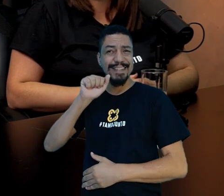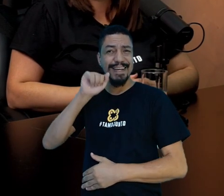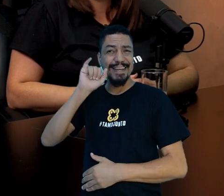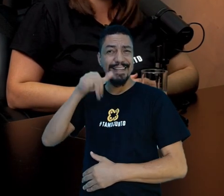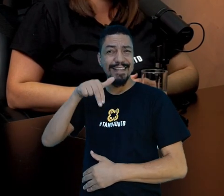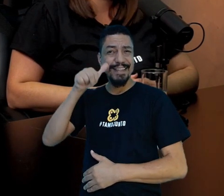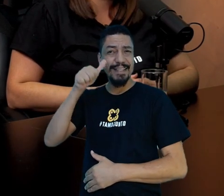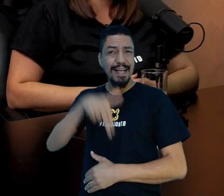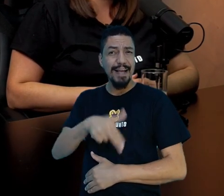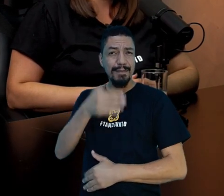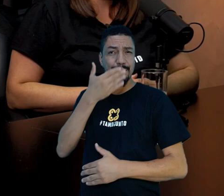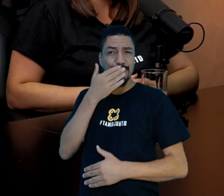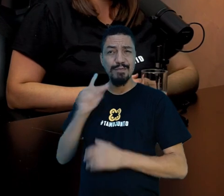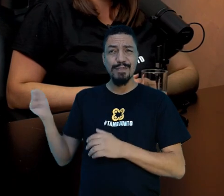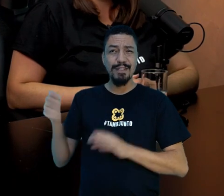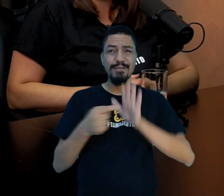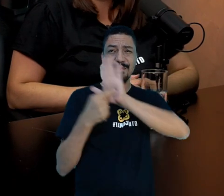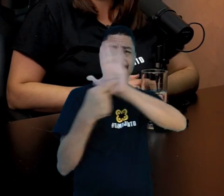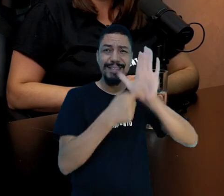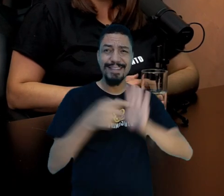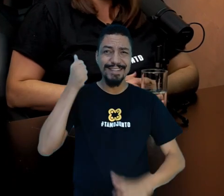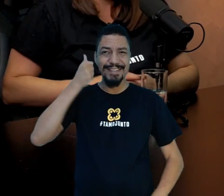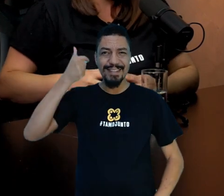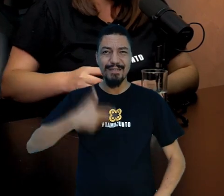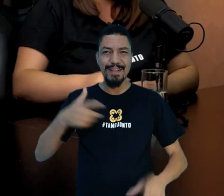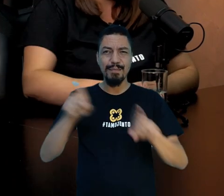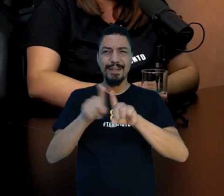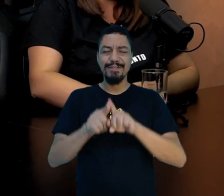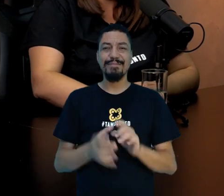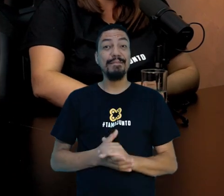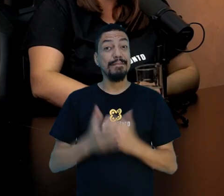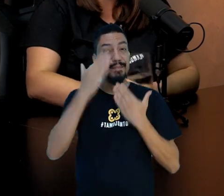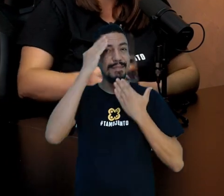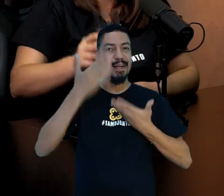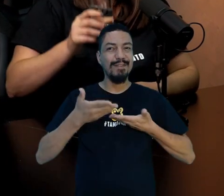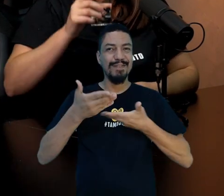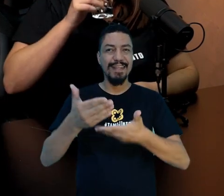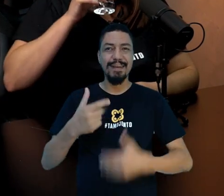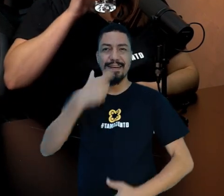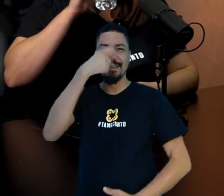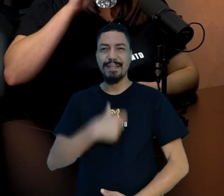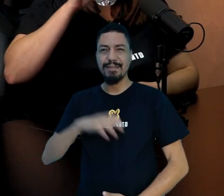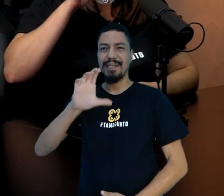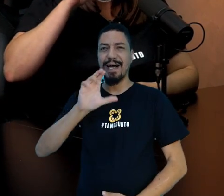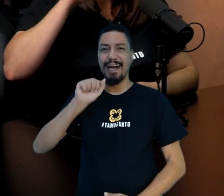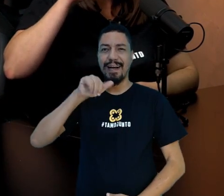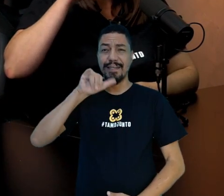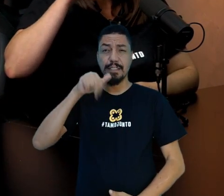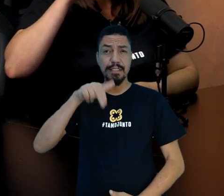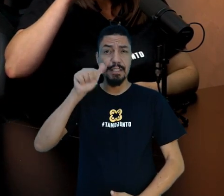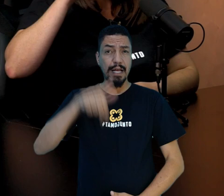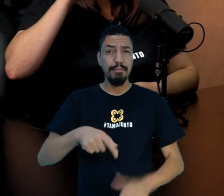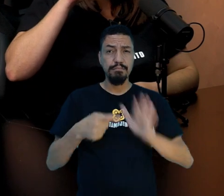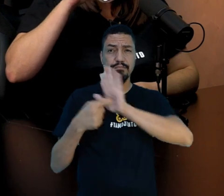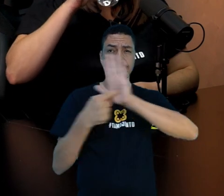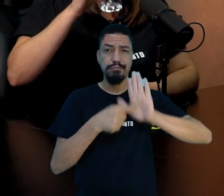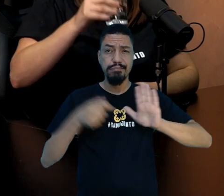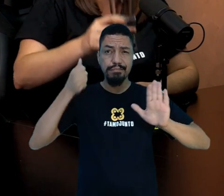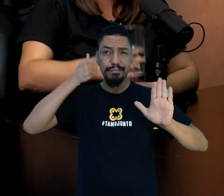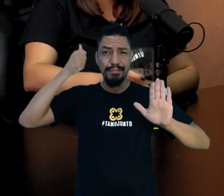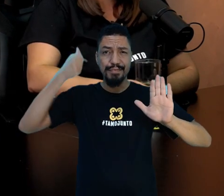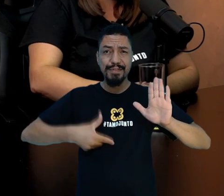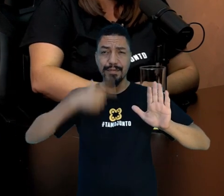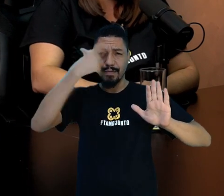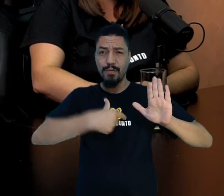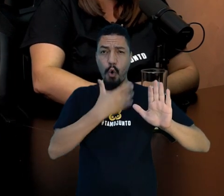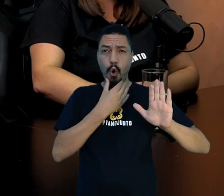você se autodescrever. Obrigado pelo convite. Olá, pessoal, eu sou o Kainan. Me escrevendo brevemente,